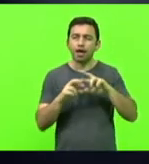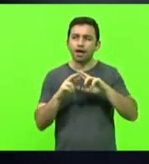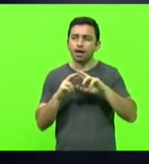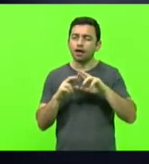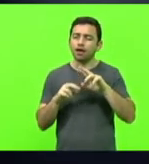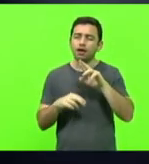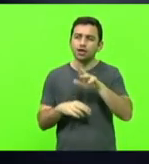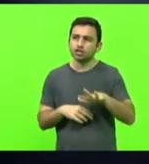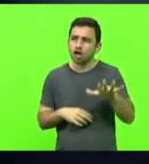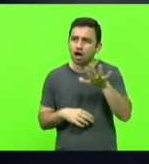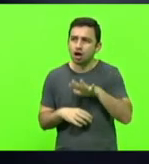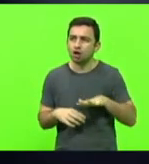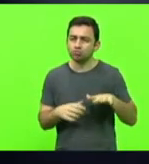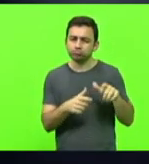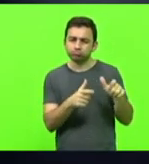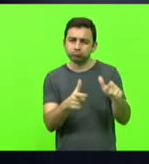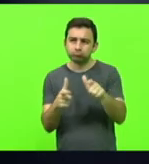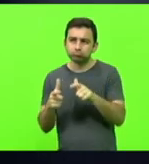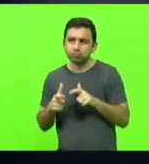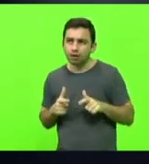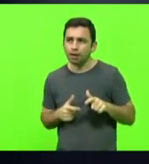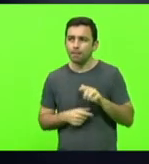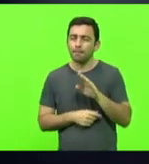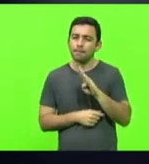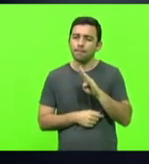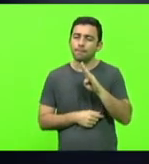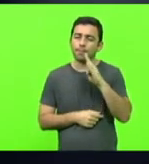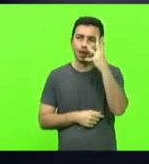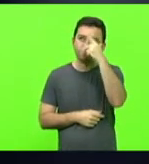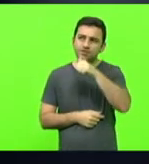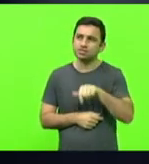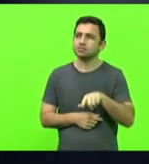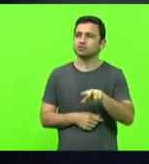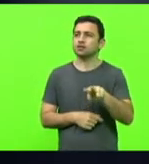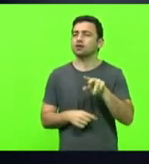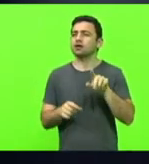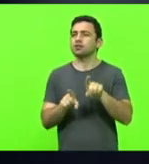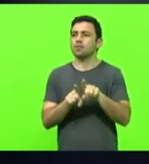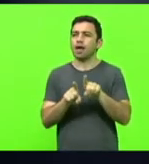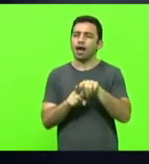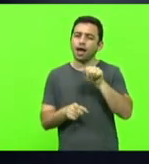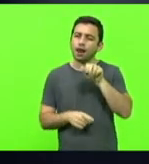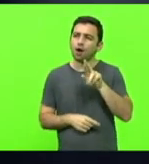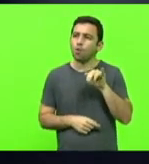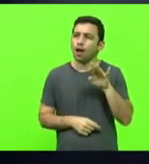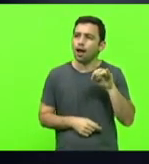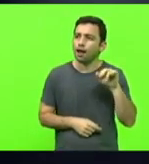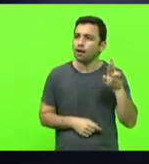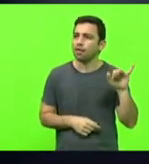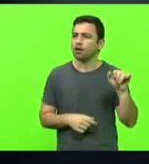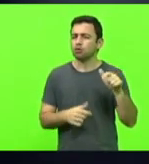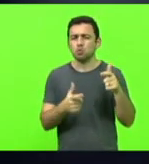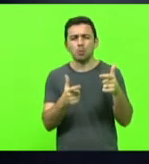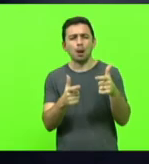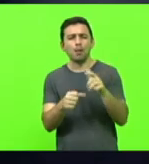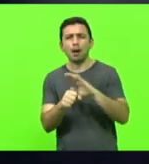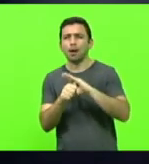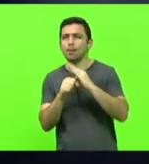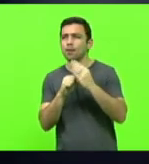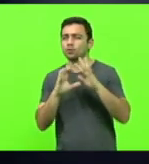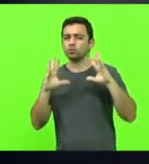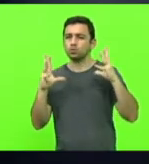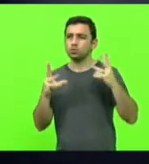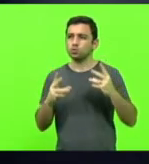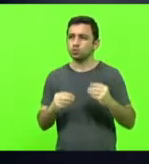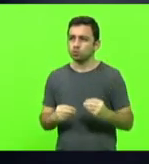Guarujá, Bela Vista, seja no Caroba, seja no Araucária, enfim, em todos os bairros nós queremos, nas